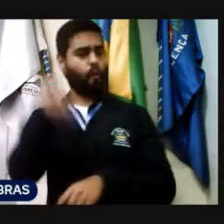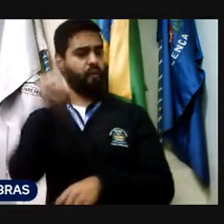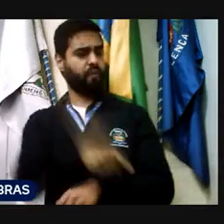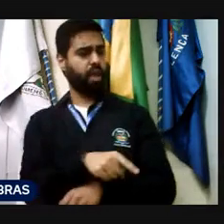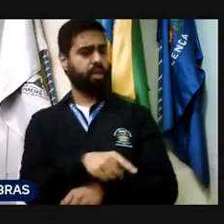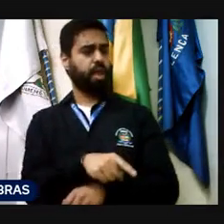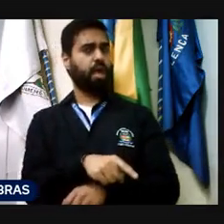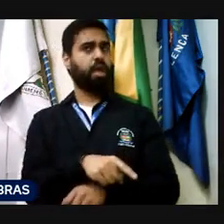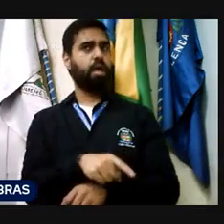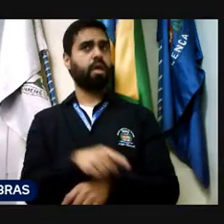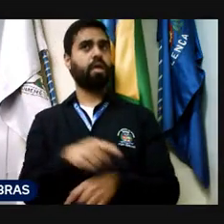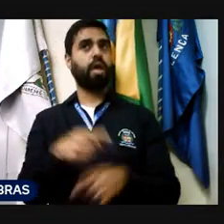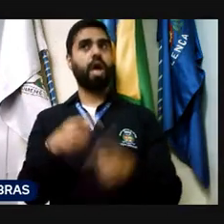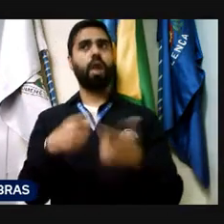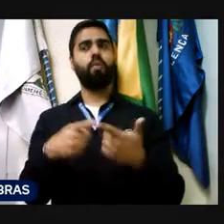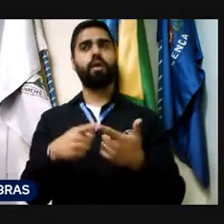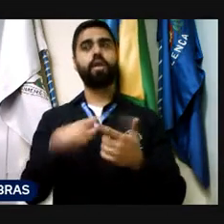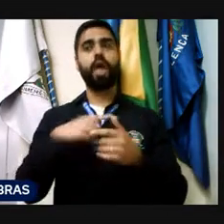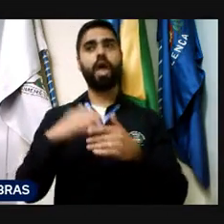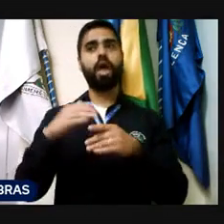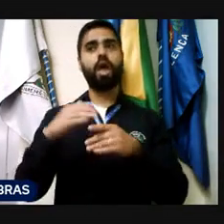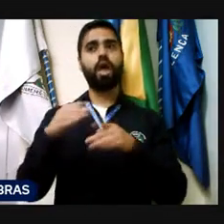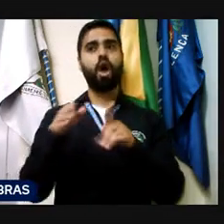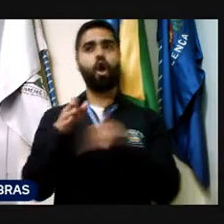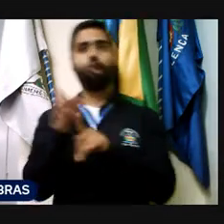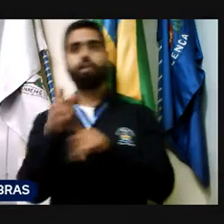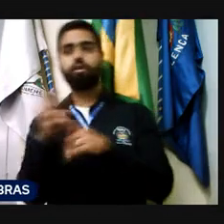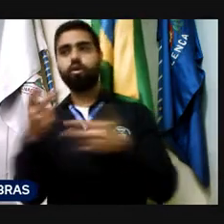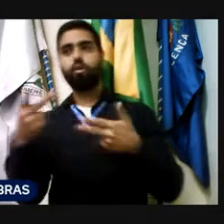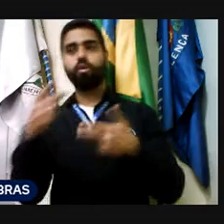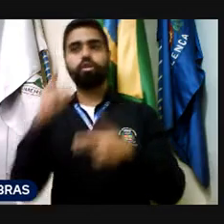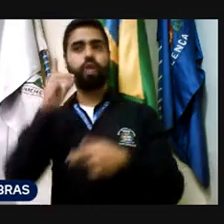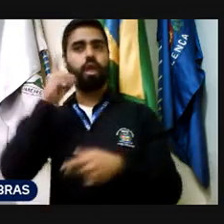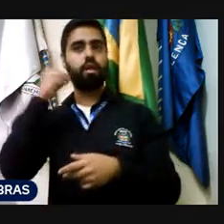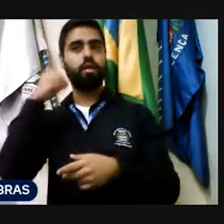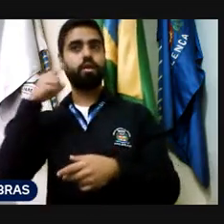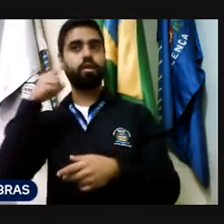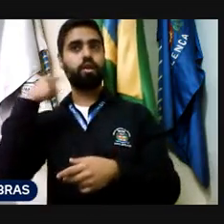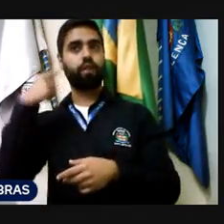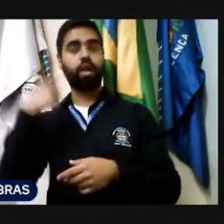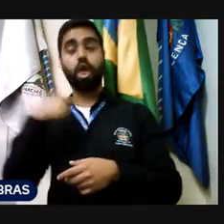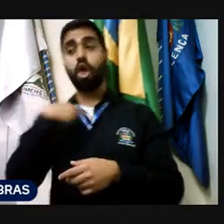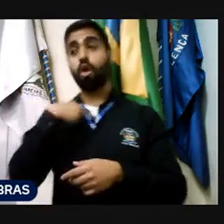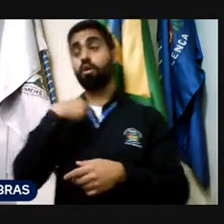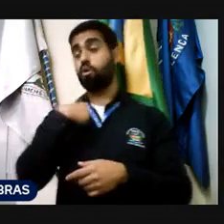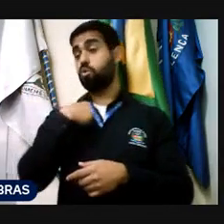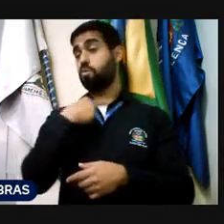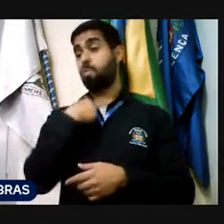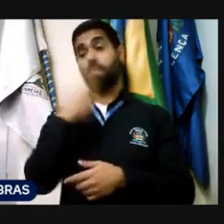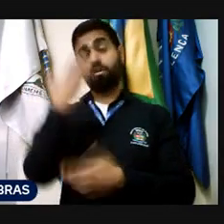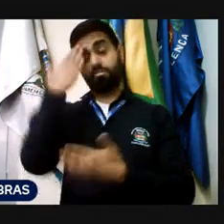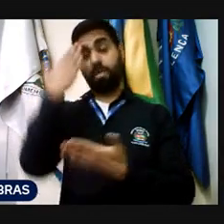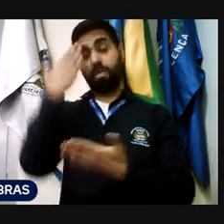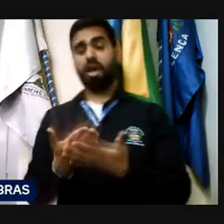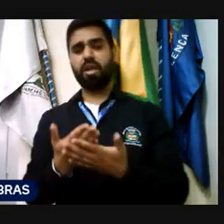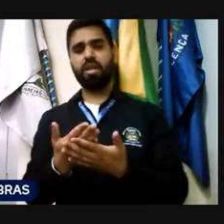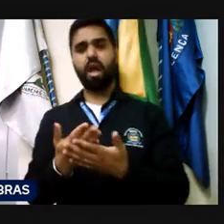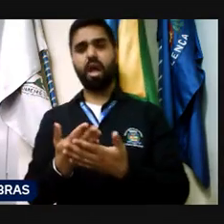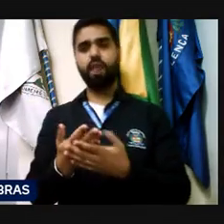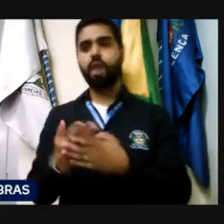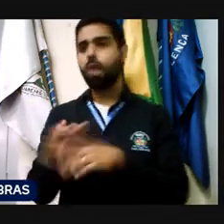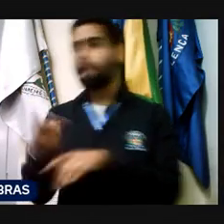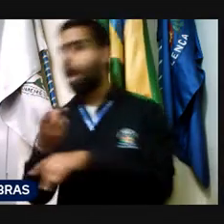ele veta por orientação jurídica. O prefeito, eu não posso acreditar que o prefeito vá perseguir